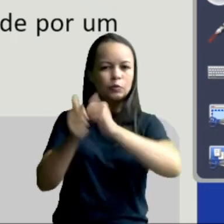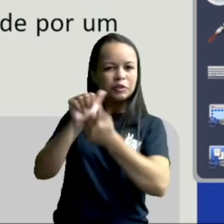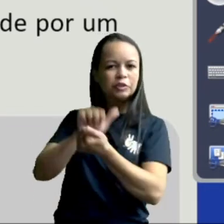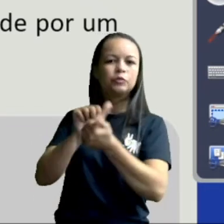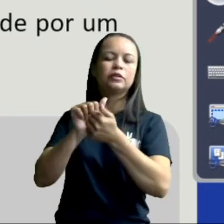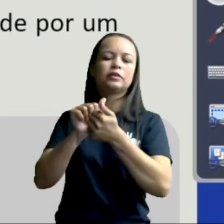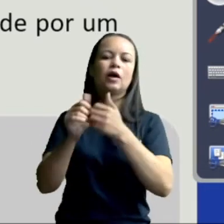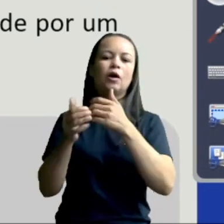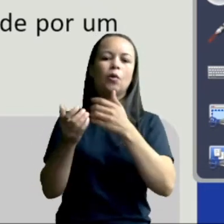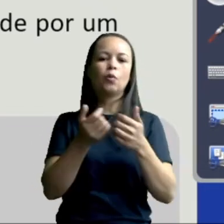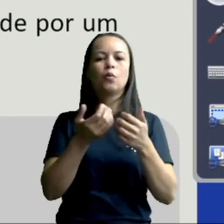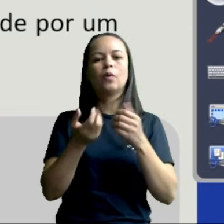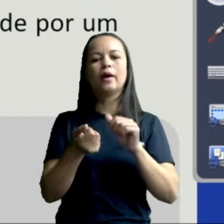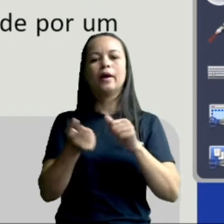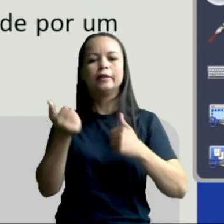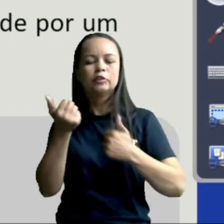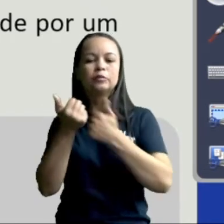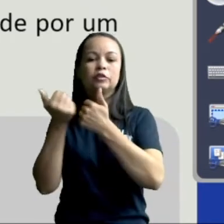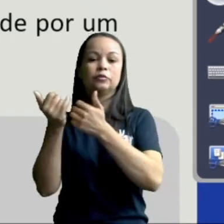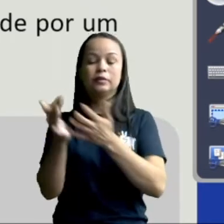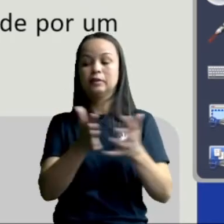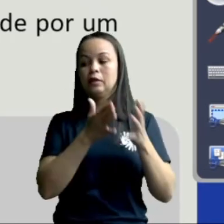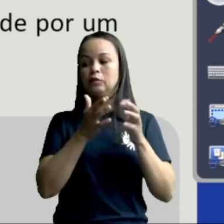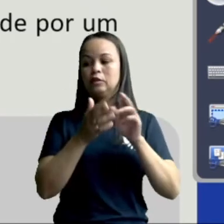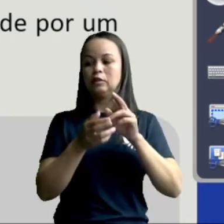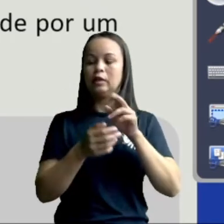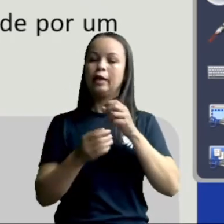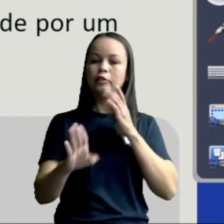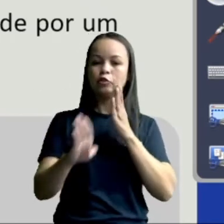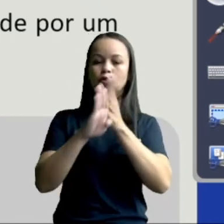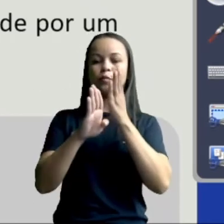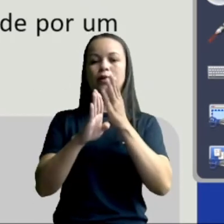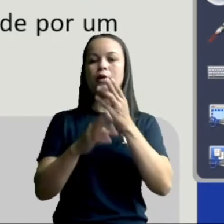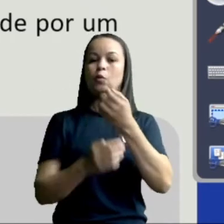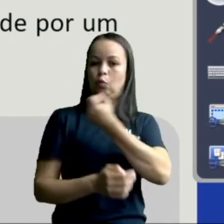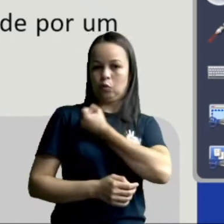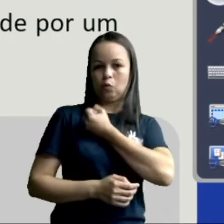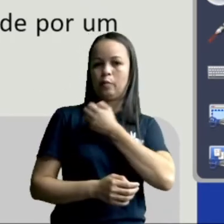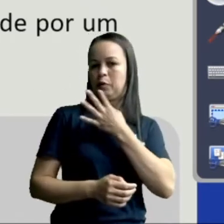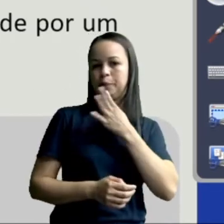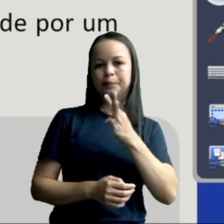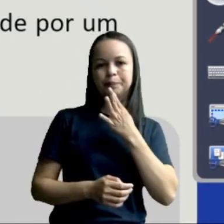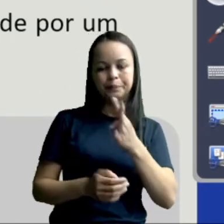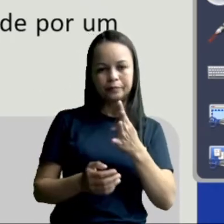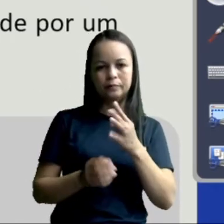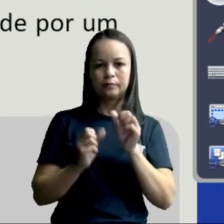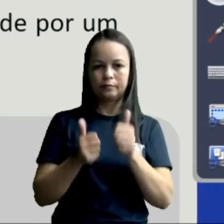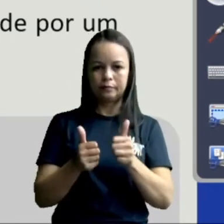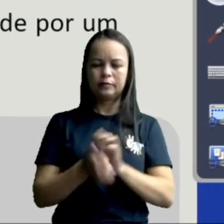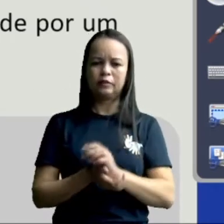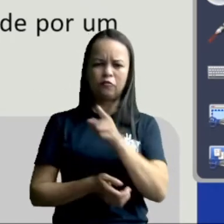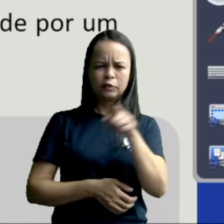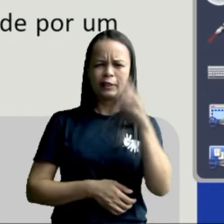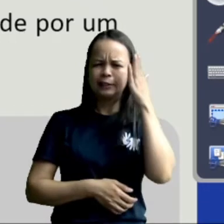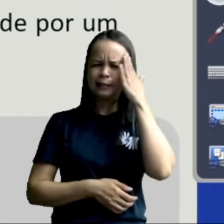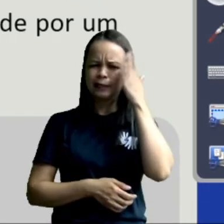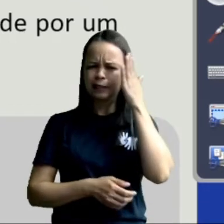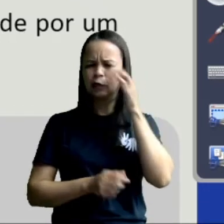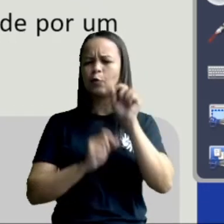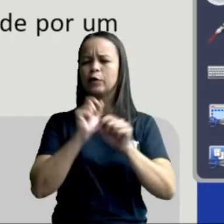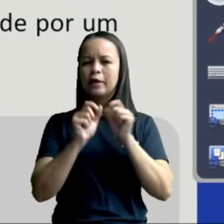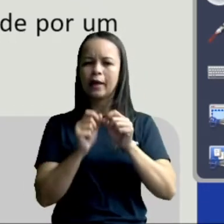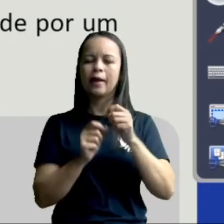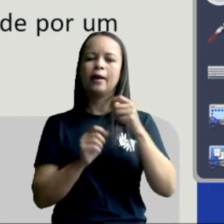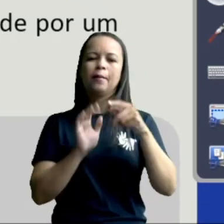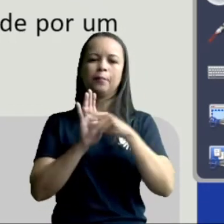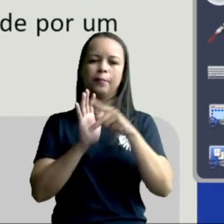muitas situações quando for para resolver equações, descobrir esses valores desconhecidos, tá bom? E aí, deu para entender? Propriedade